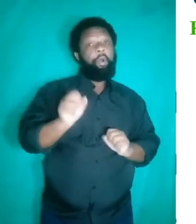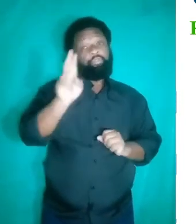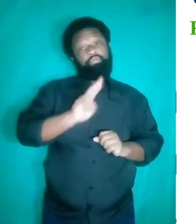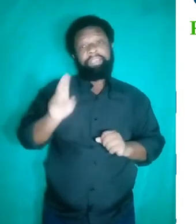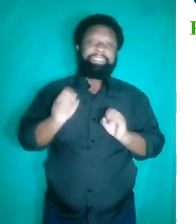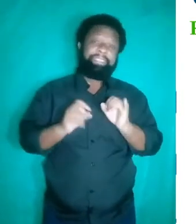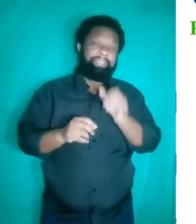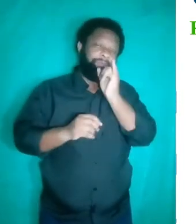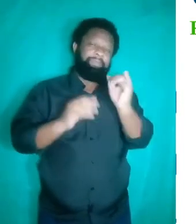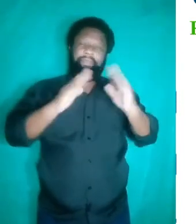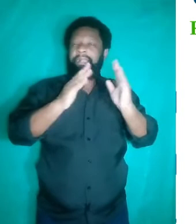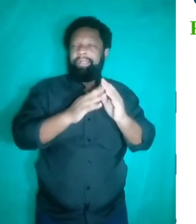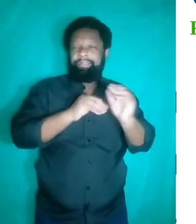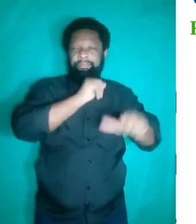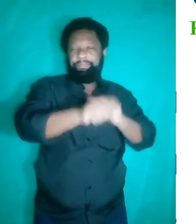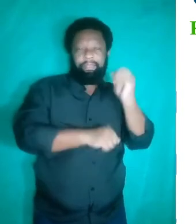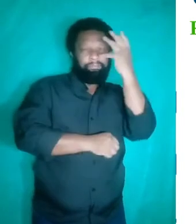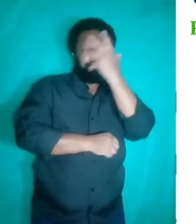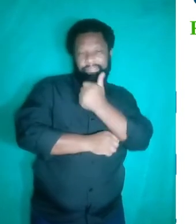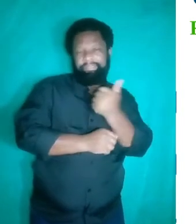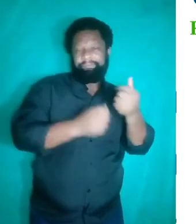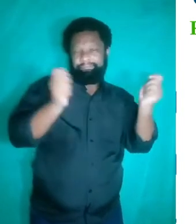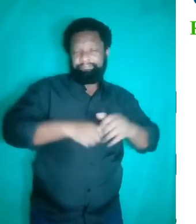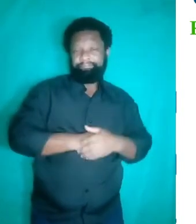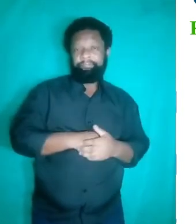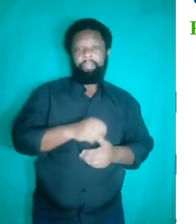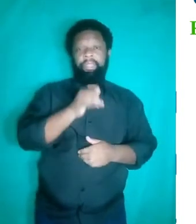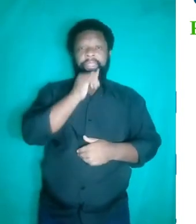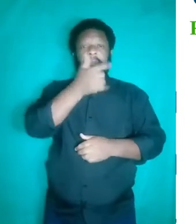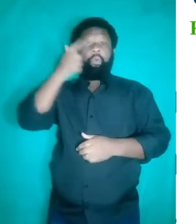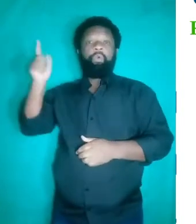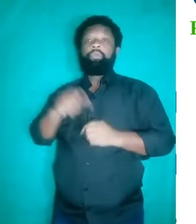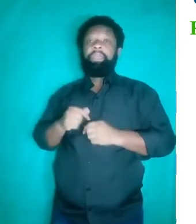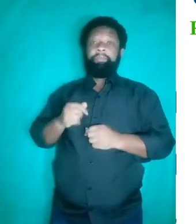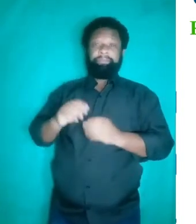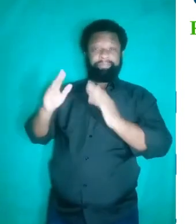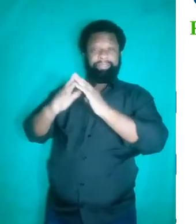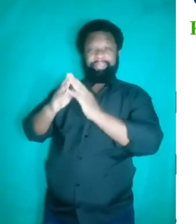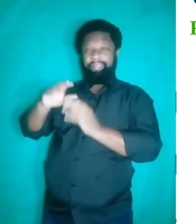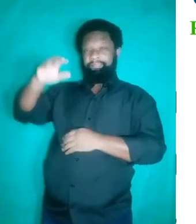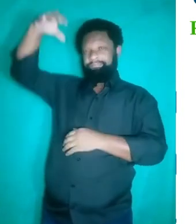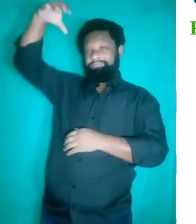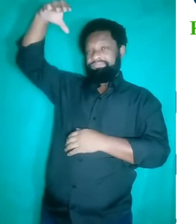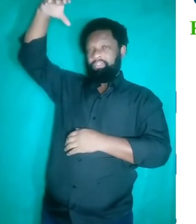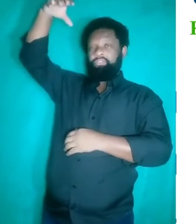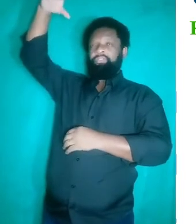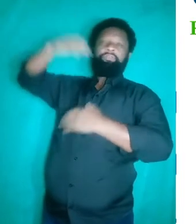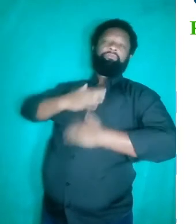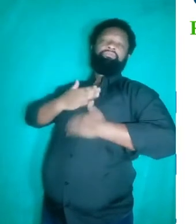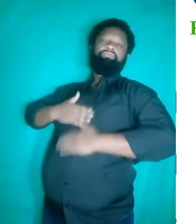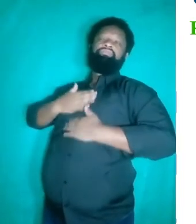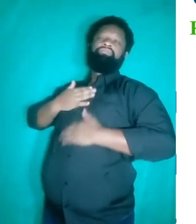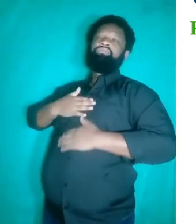se você quiser muito decorar um ambiente. E um outro cara muito interessante é o chuveiro. Então, o que a gente tem no